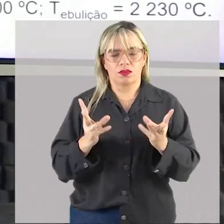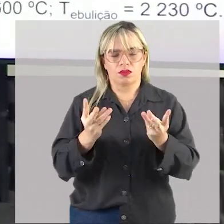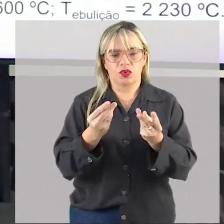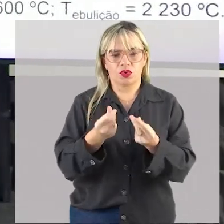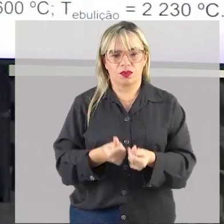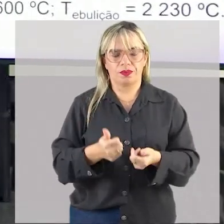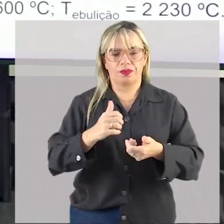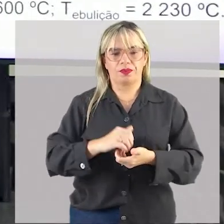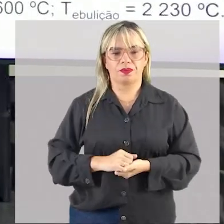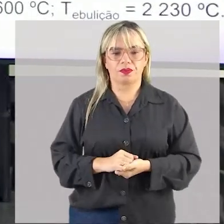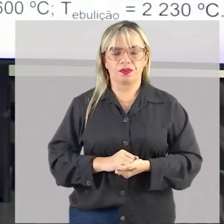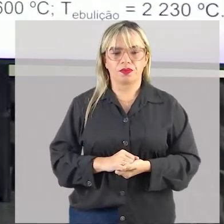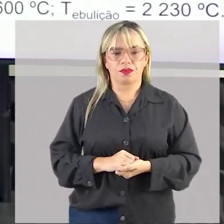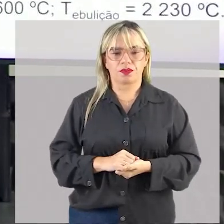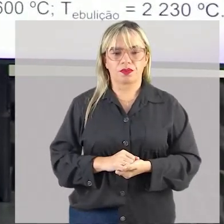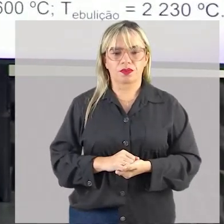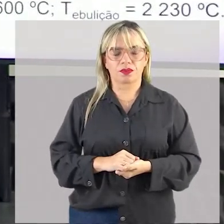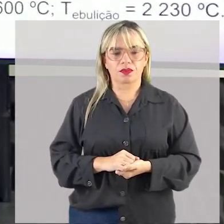Substâncias.